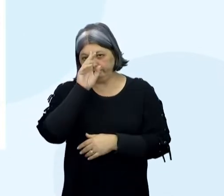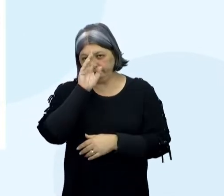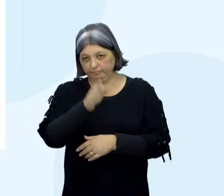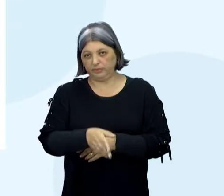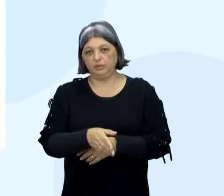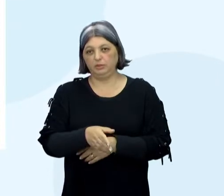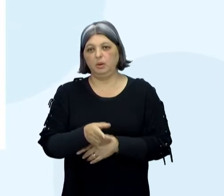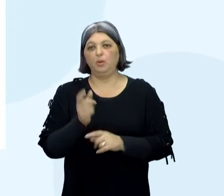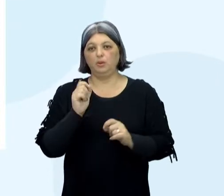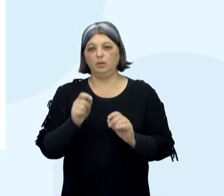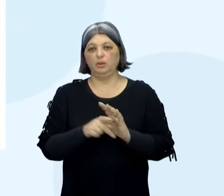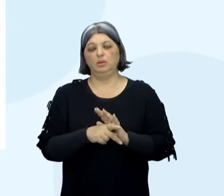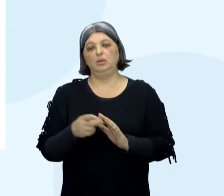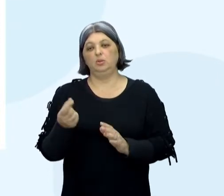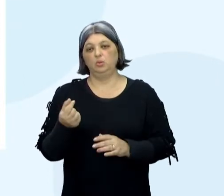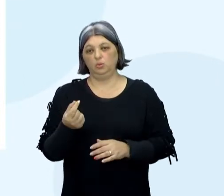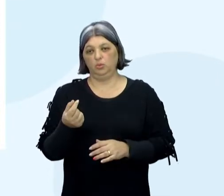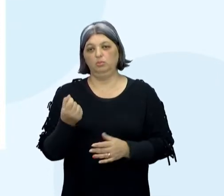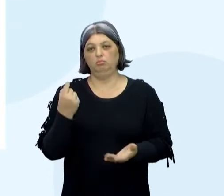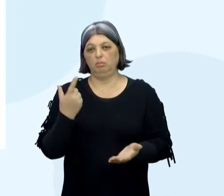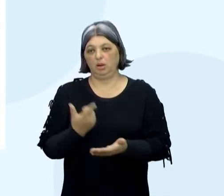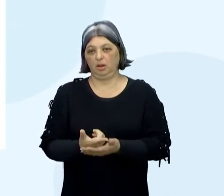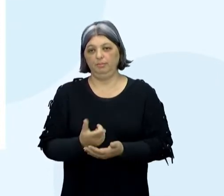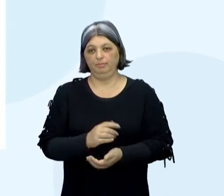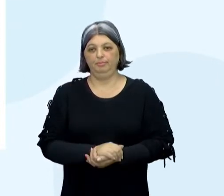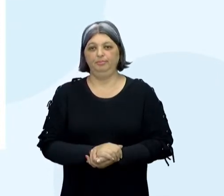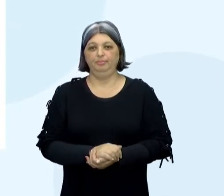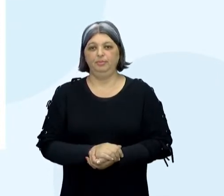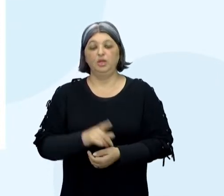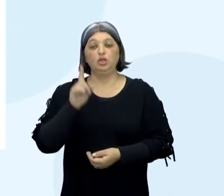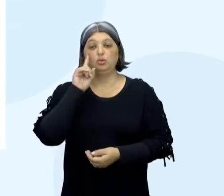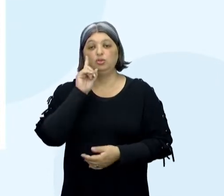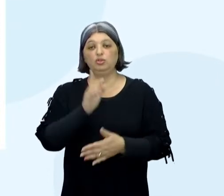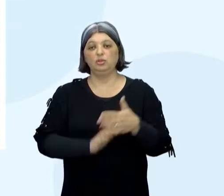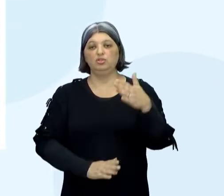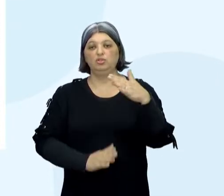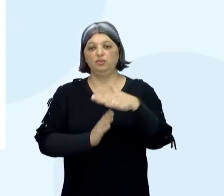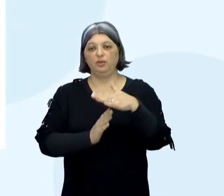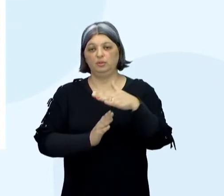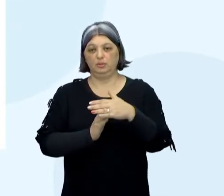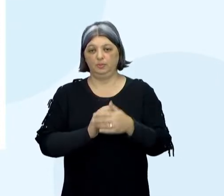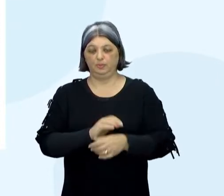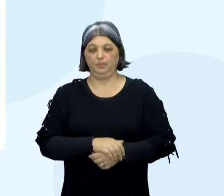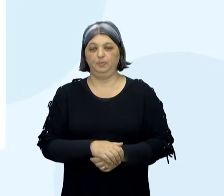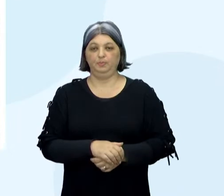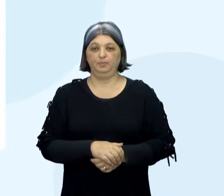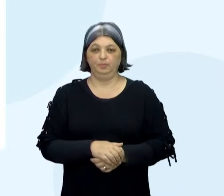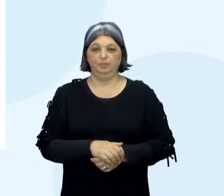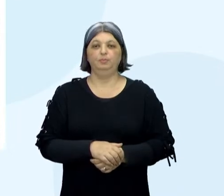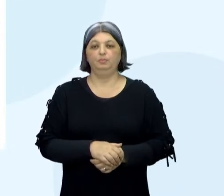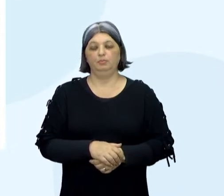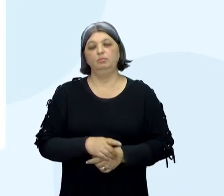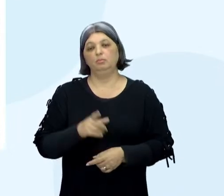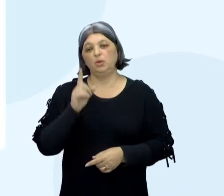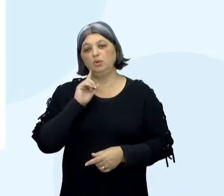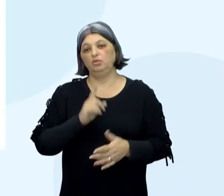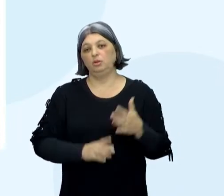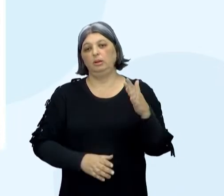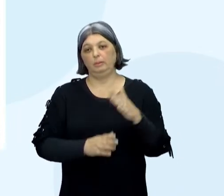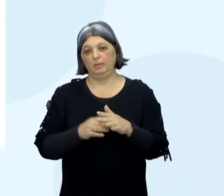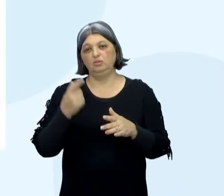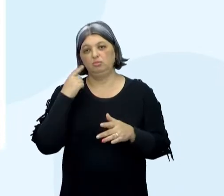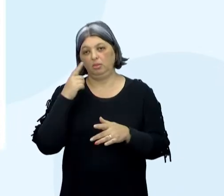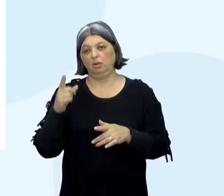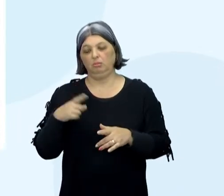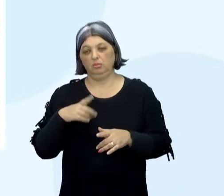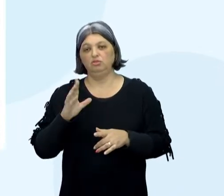um boleto é o valor e a data de vencimento. O valor e a data de vencimento estão aí, e